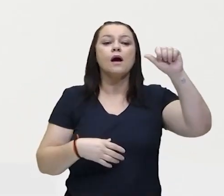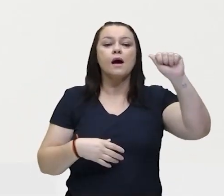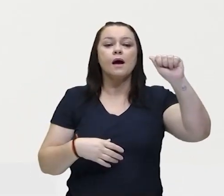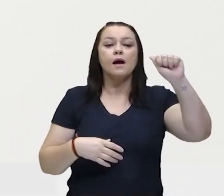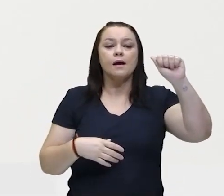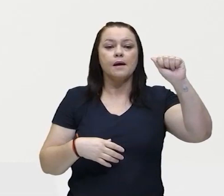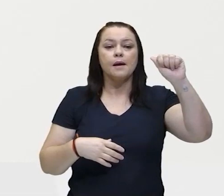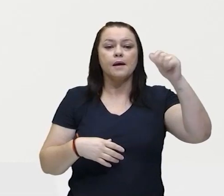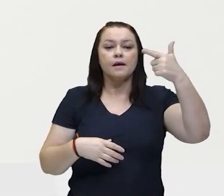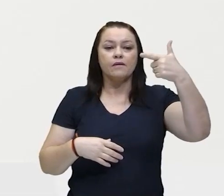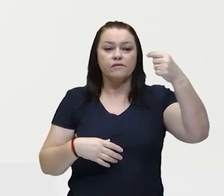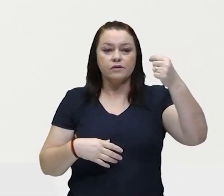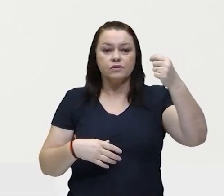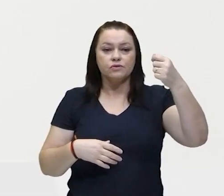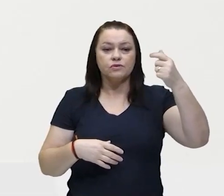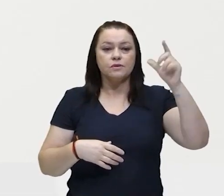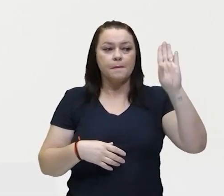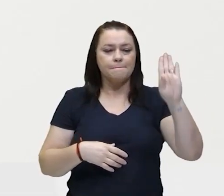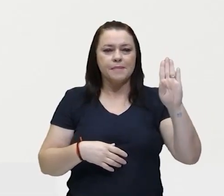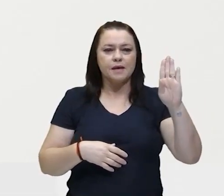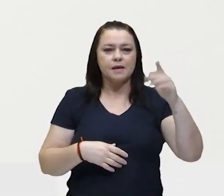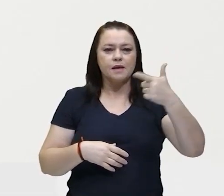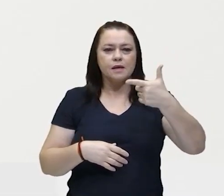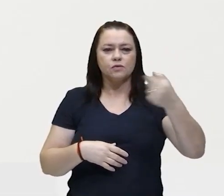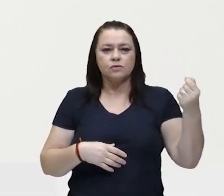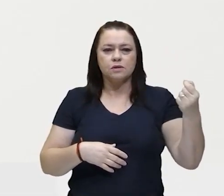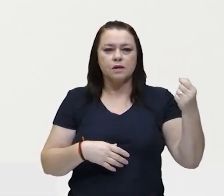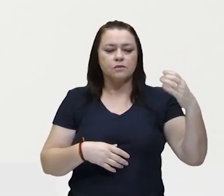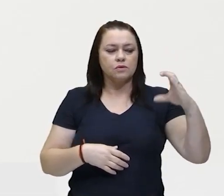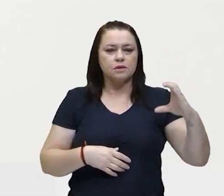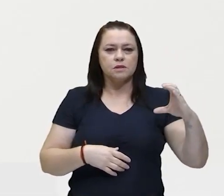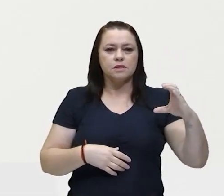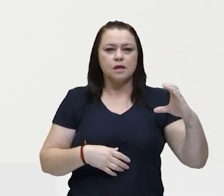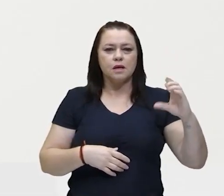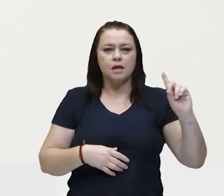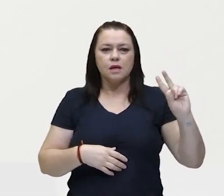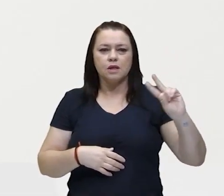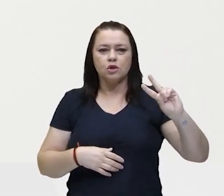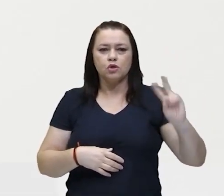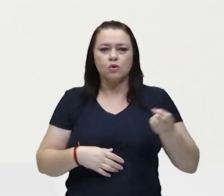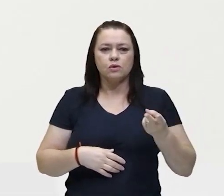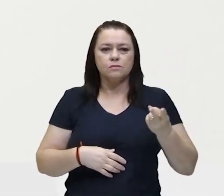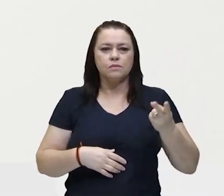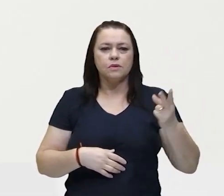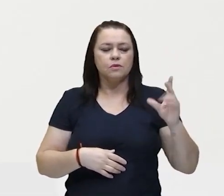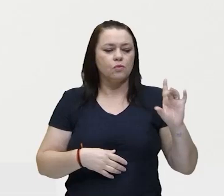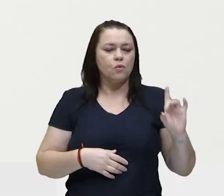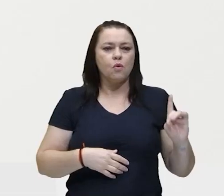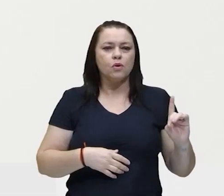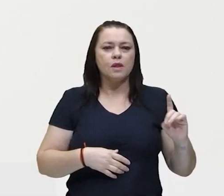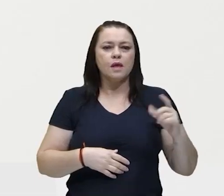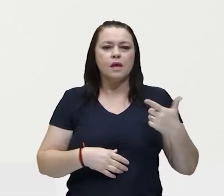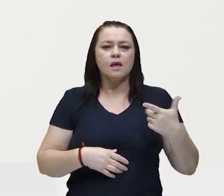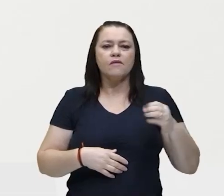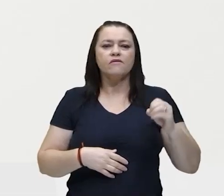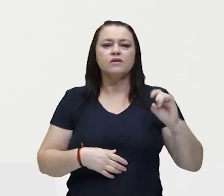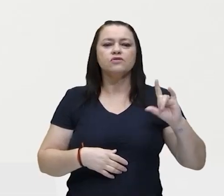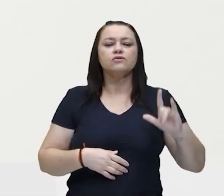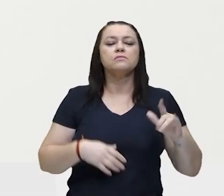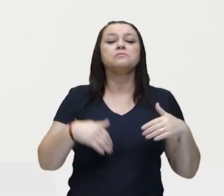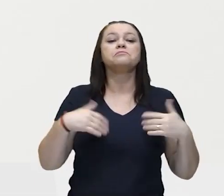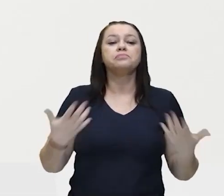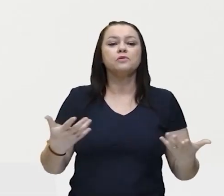B, 200 centímetros. Letra C, 2.000 centímetros. Ou letra D, 20.000